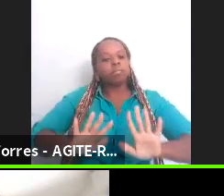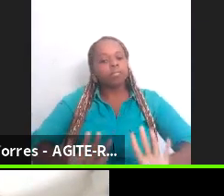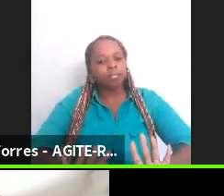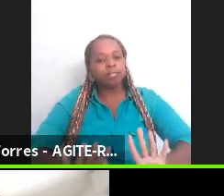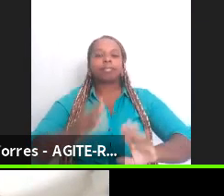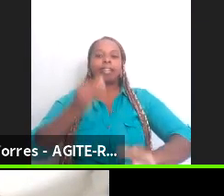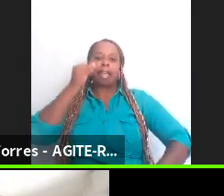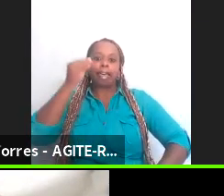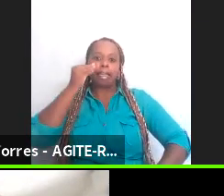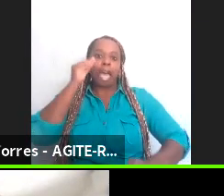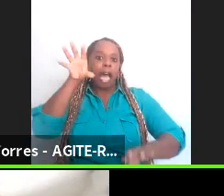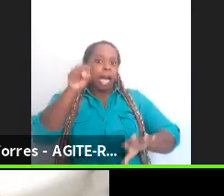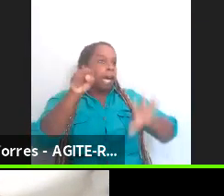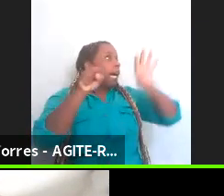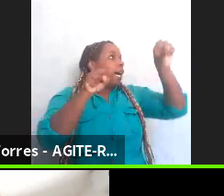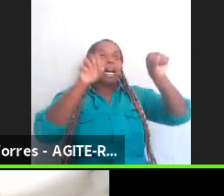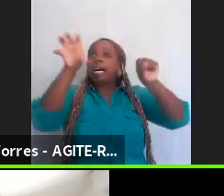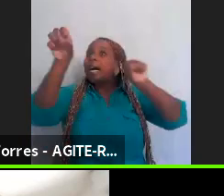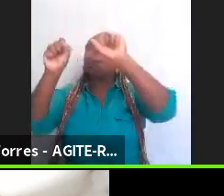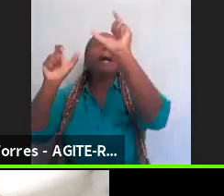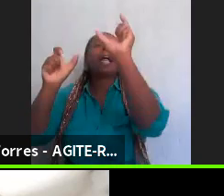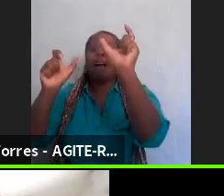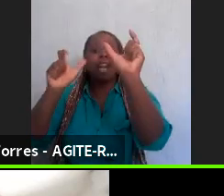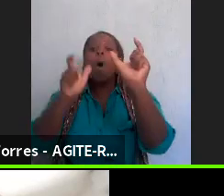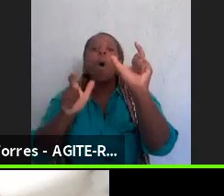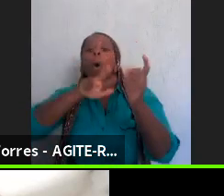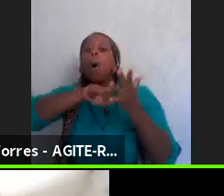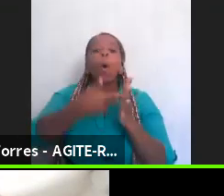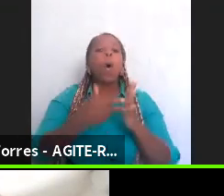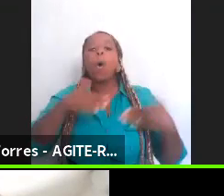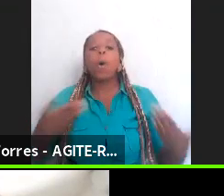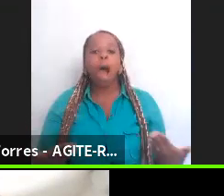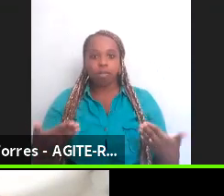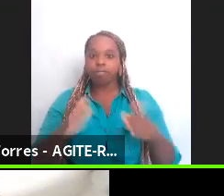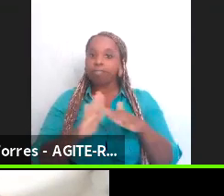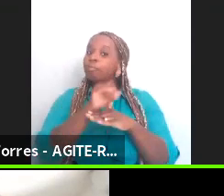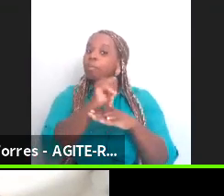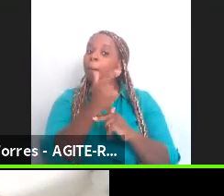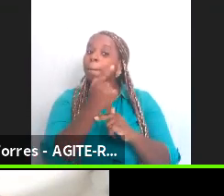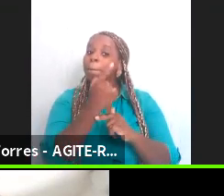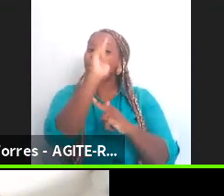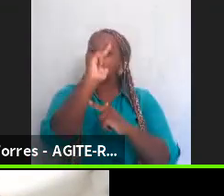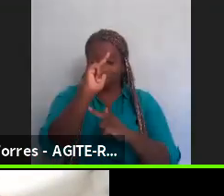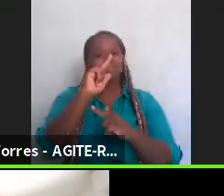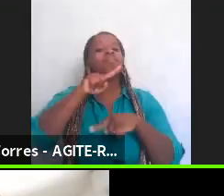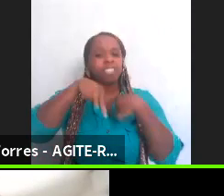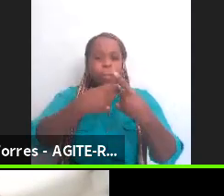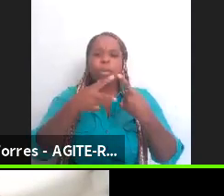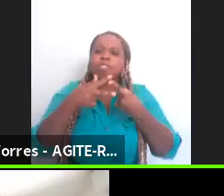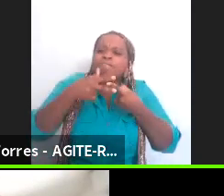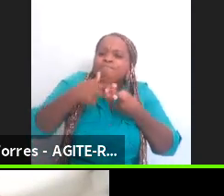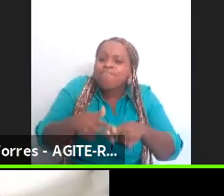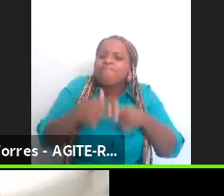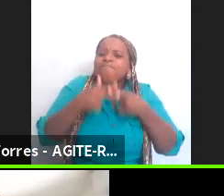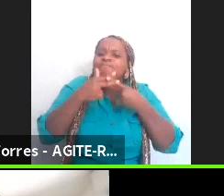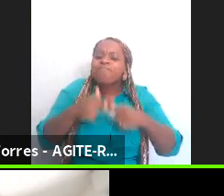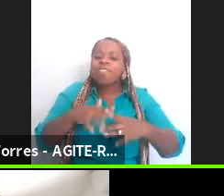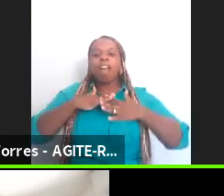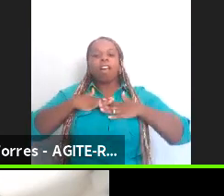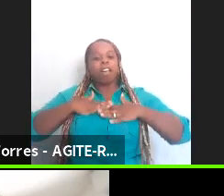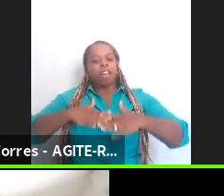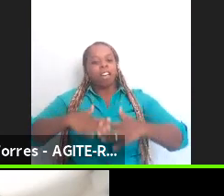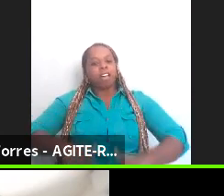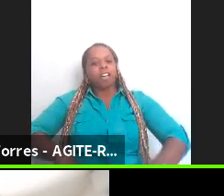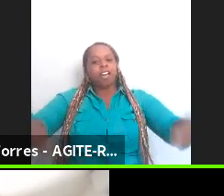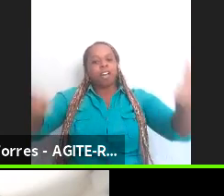tentar buscar aquela palavra. Pula. Pula e vai para a próxima. Você vai ter a chance de corrigir mais para frente, de respirar mais para frente. Então, a